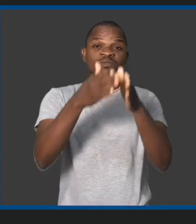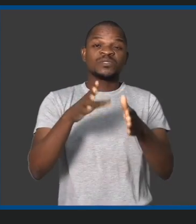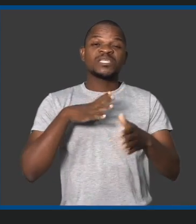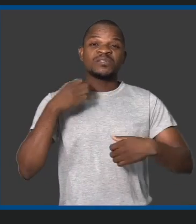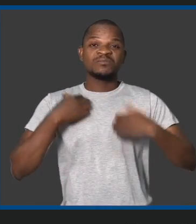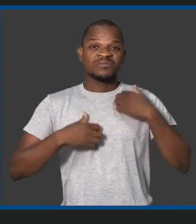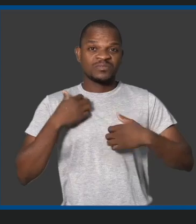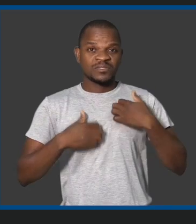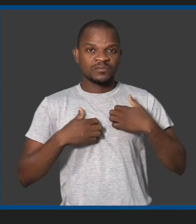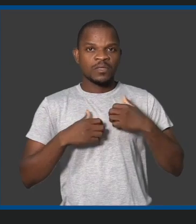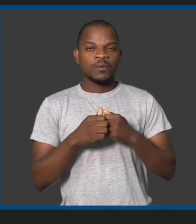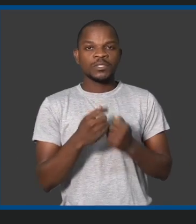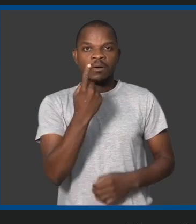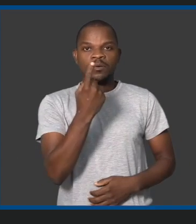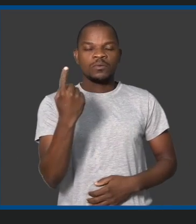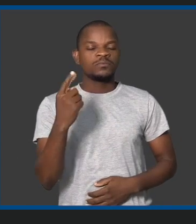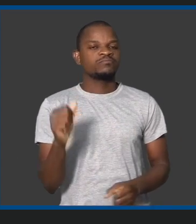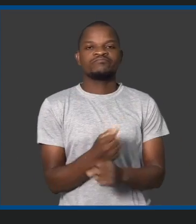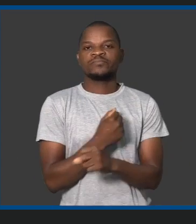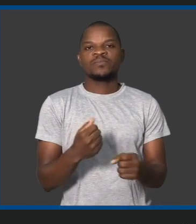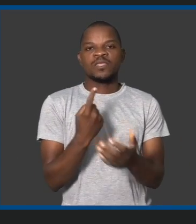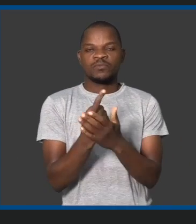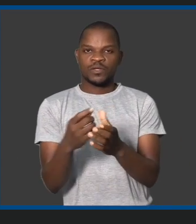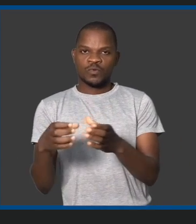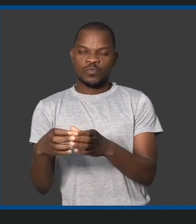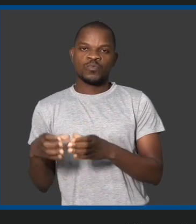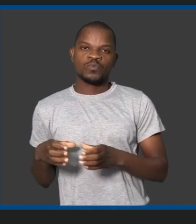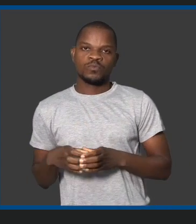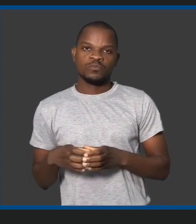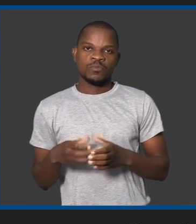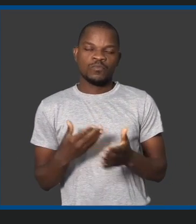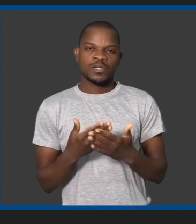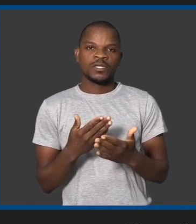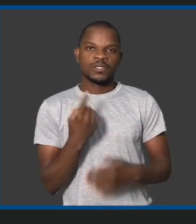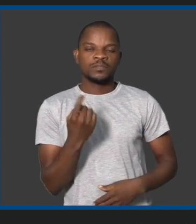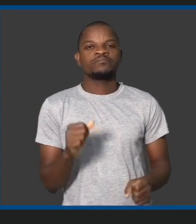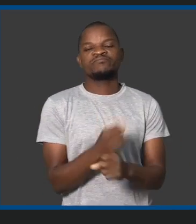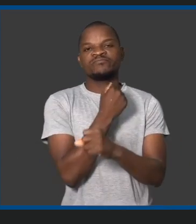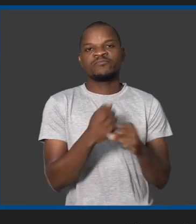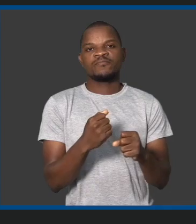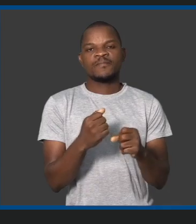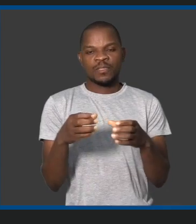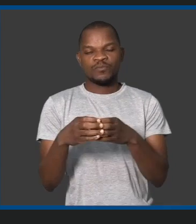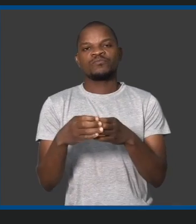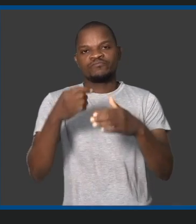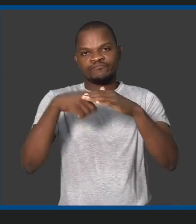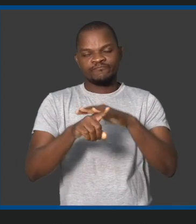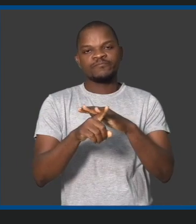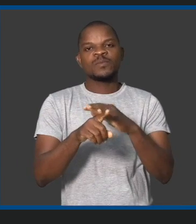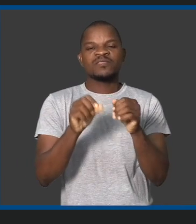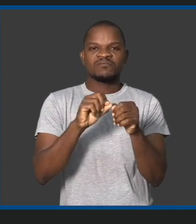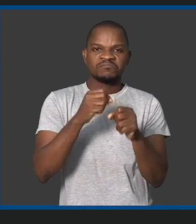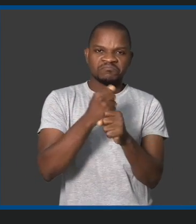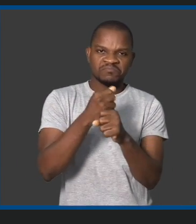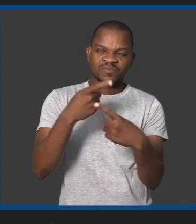preocupação dele, cada coisa mais vem em grupo. Não é individual. Não é individual, não. Só em grupo, vão fazer o seu trabalho.